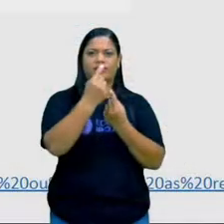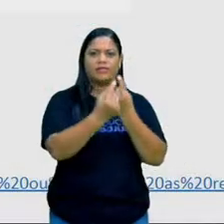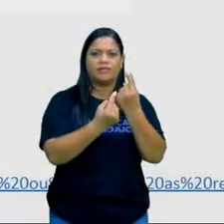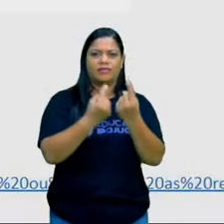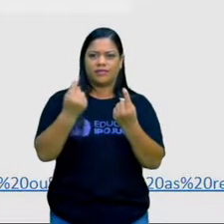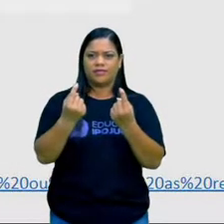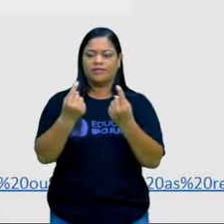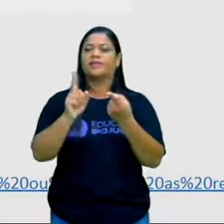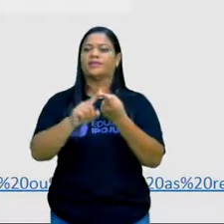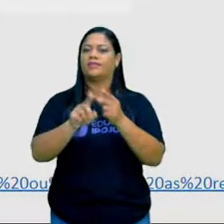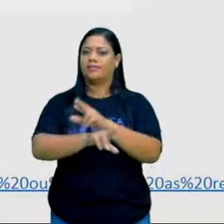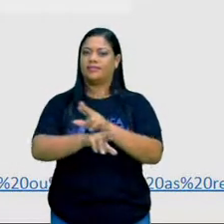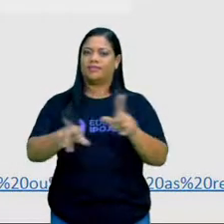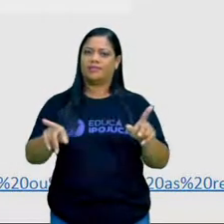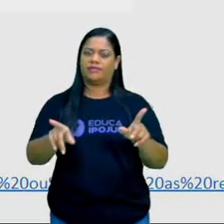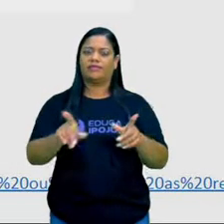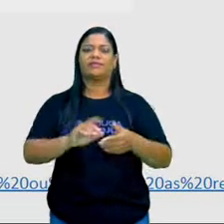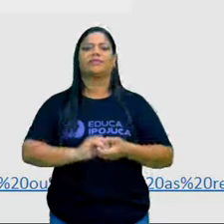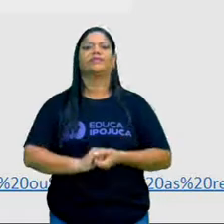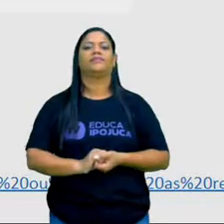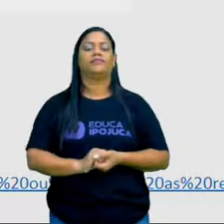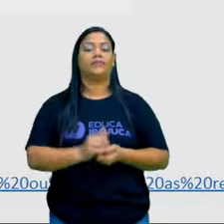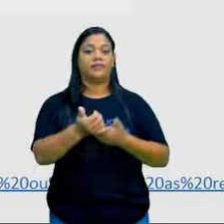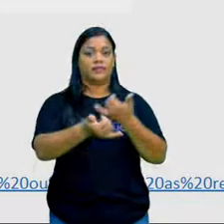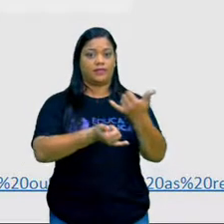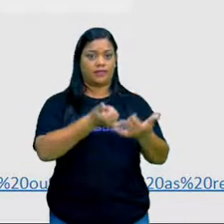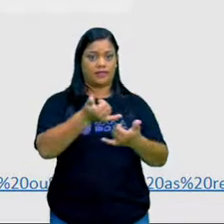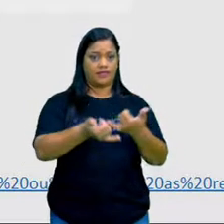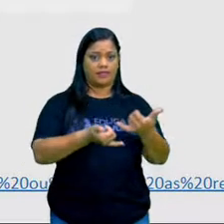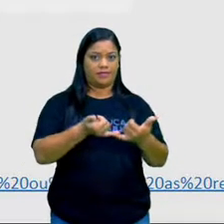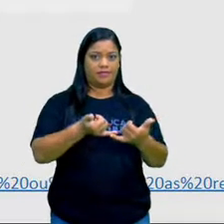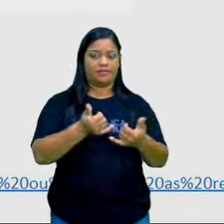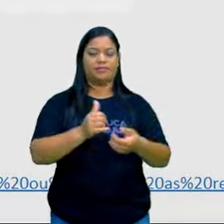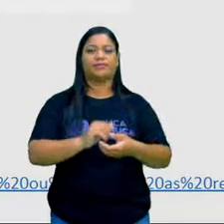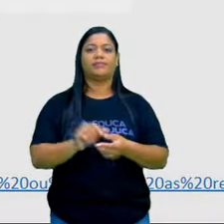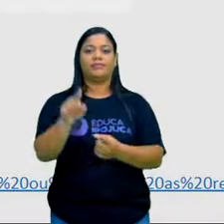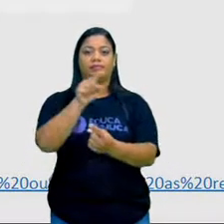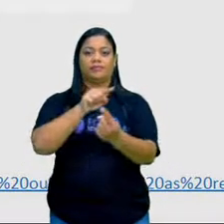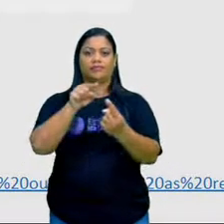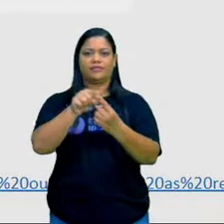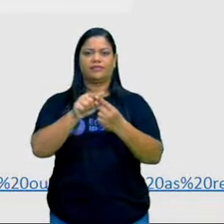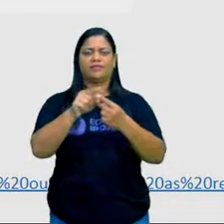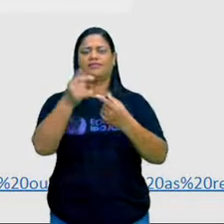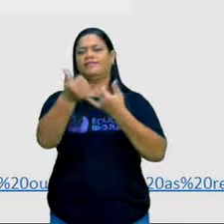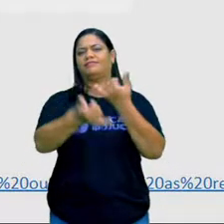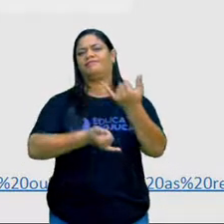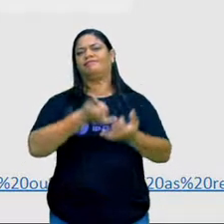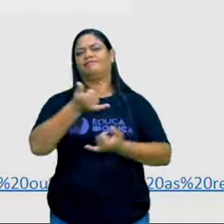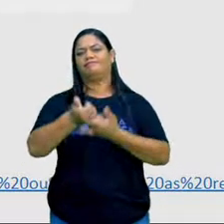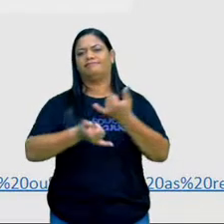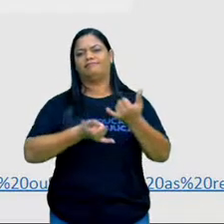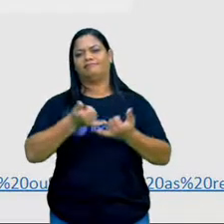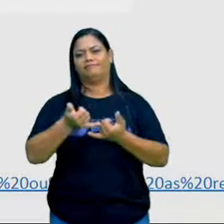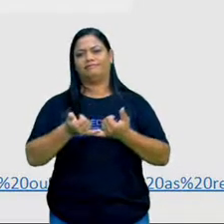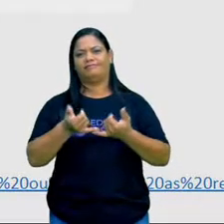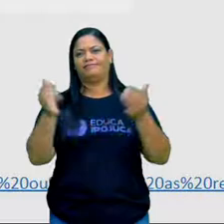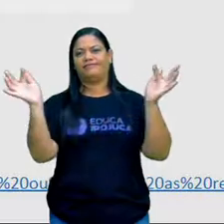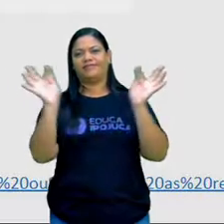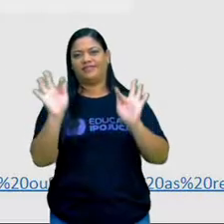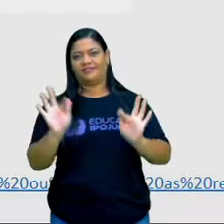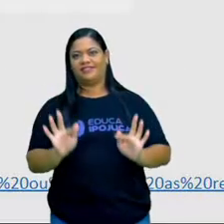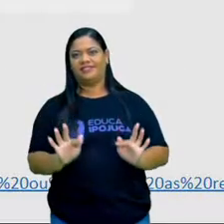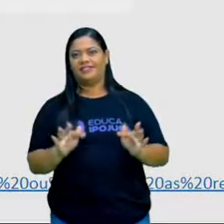também são diferentes. Pessoal, no jogo, o objetivo é se divertir, mesmo que seja na